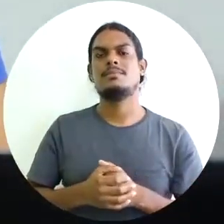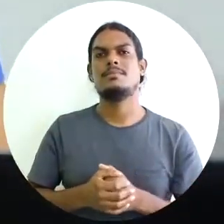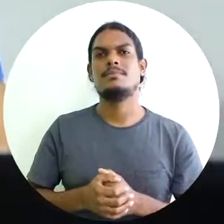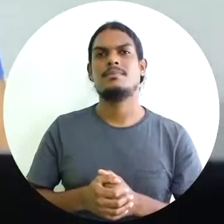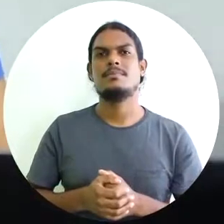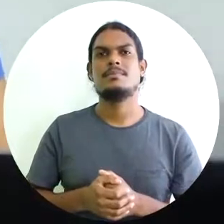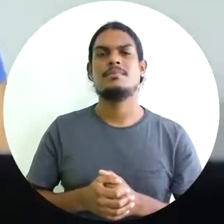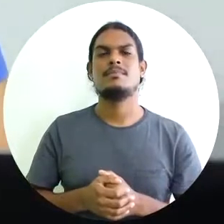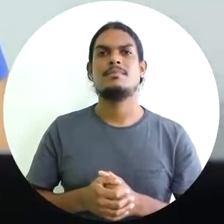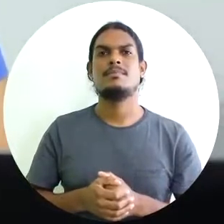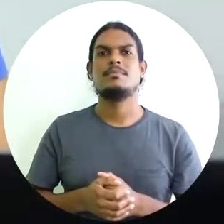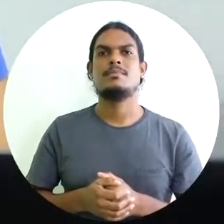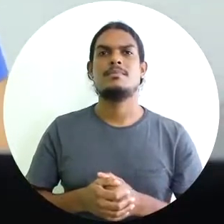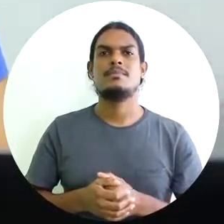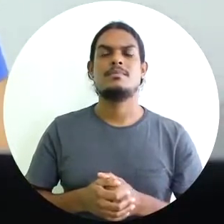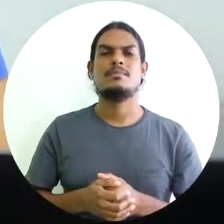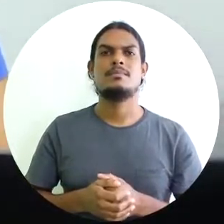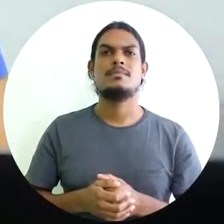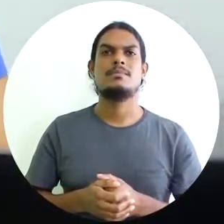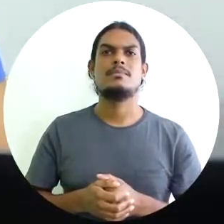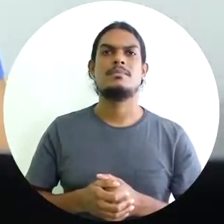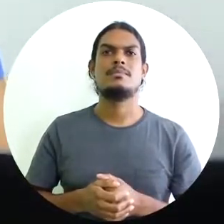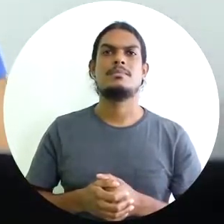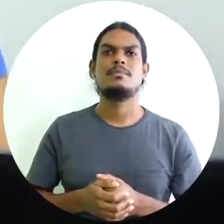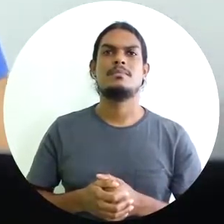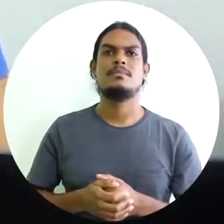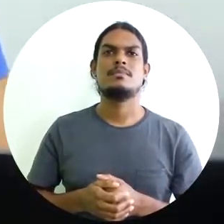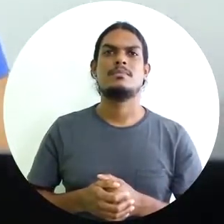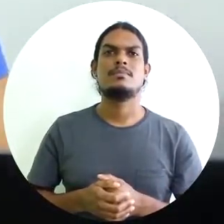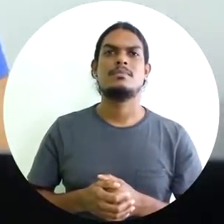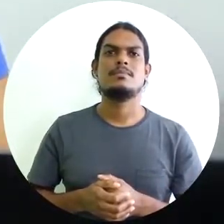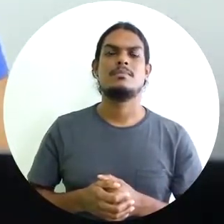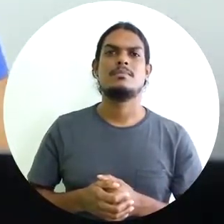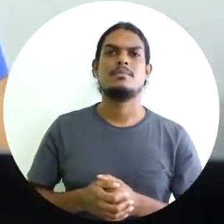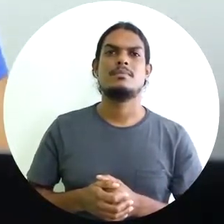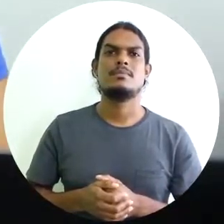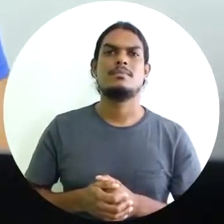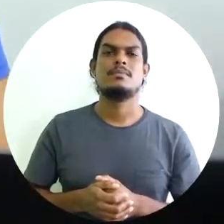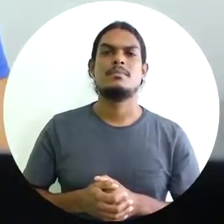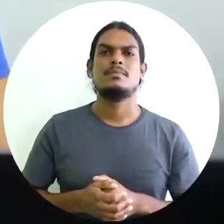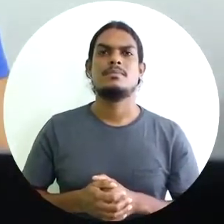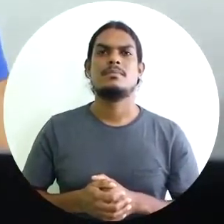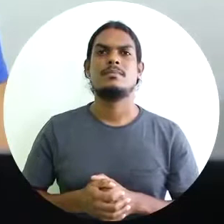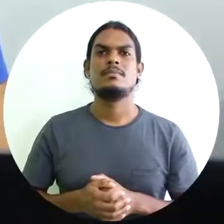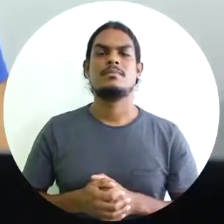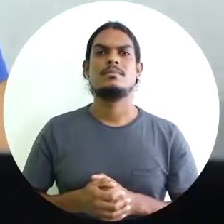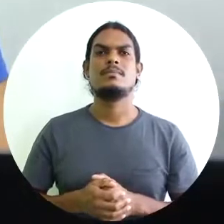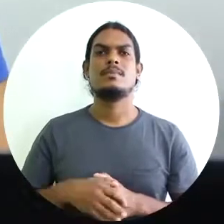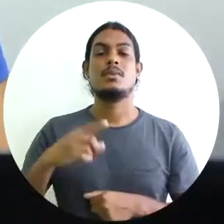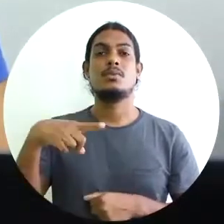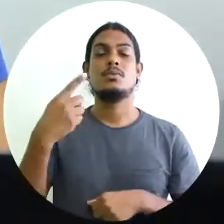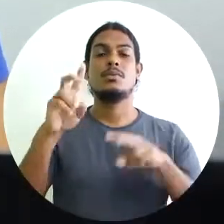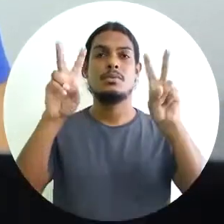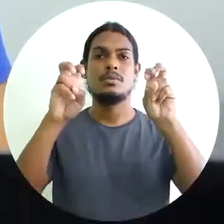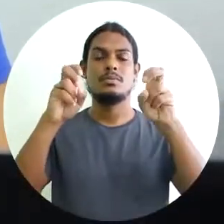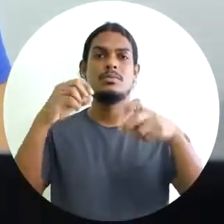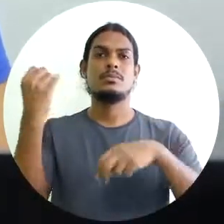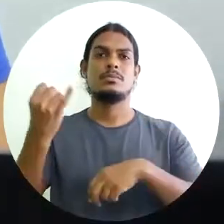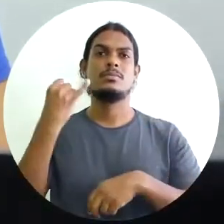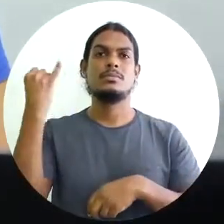né? Mas é muito mais amplo do que apenas analisar uma frase sem essa relação de situacionalidade. Outro fator também muito